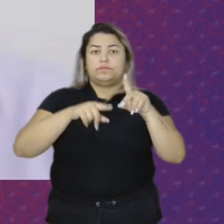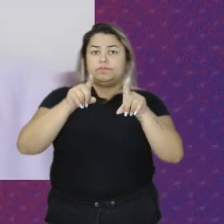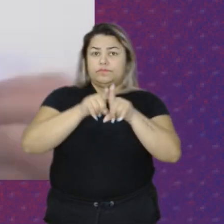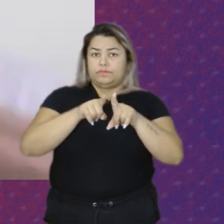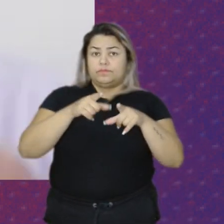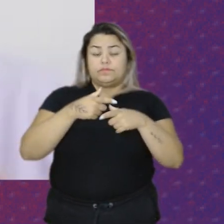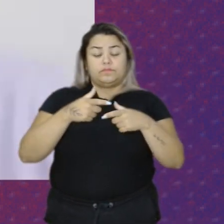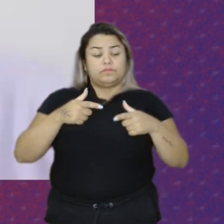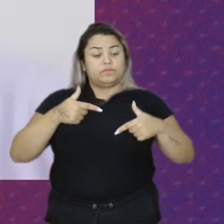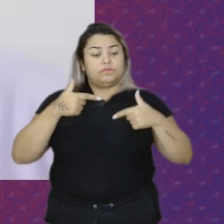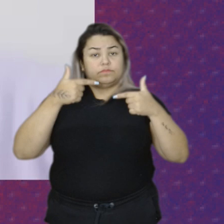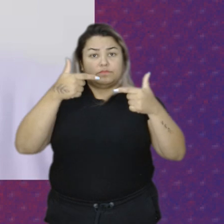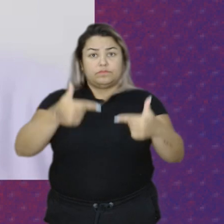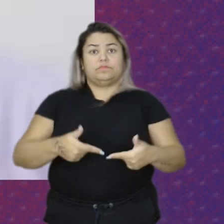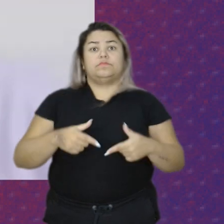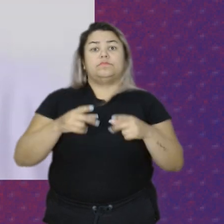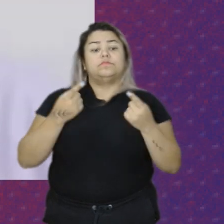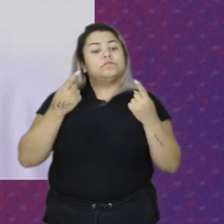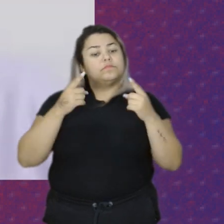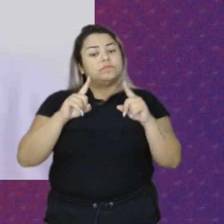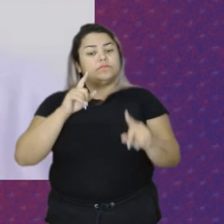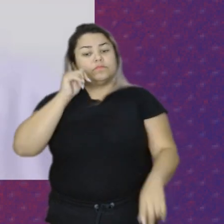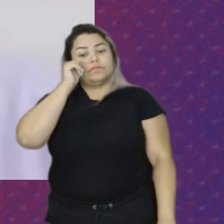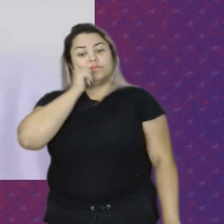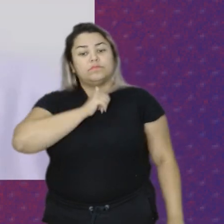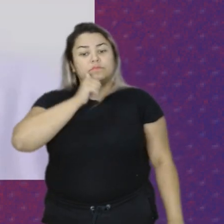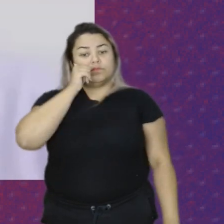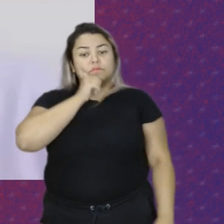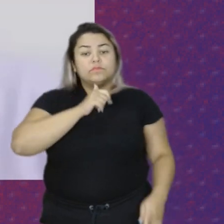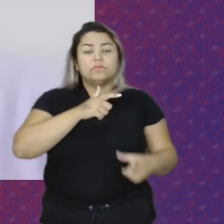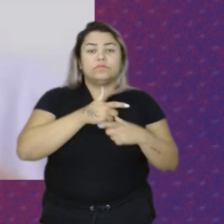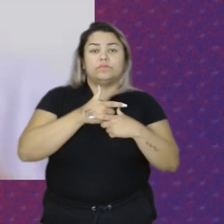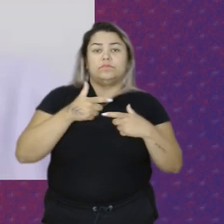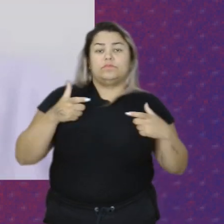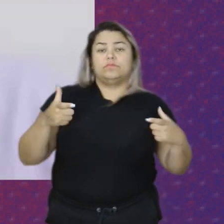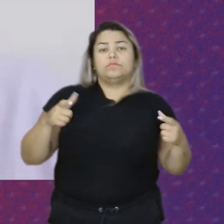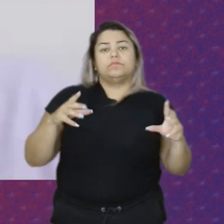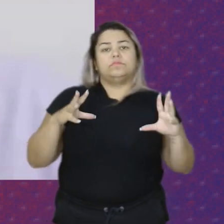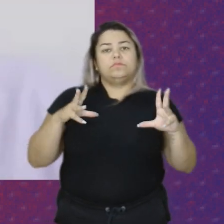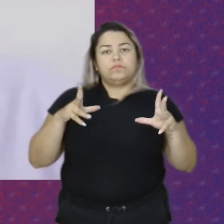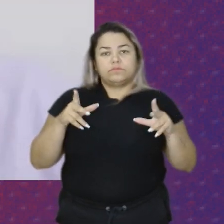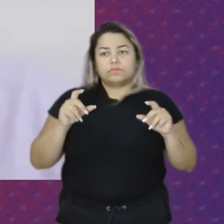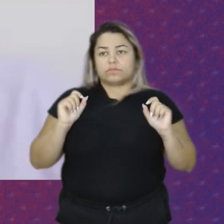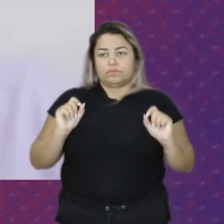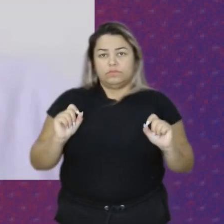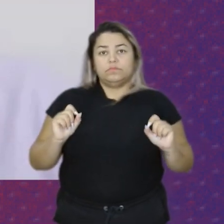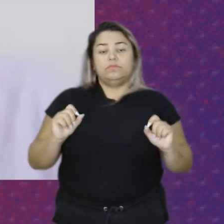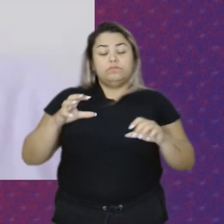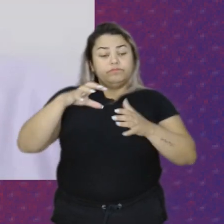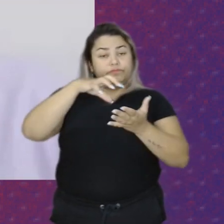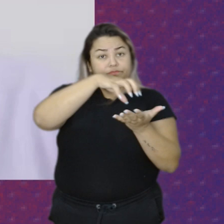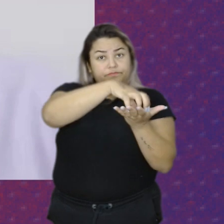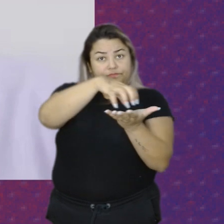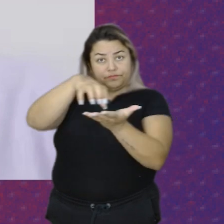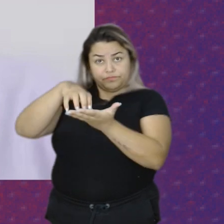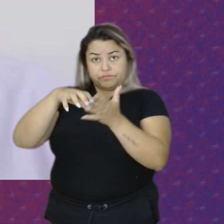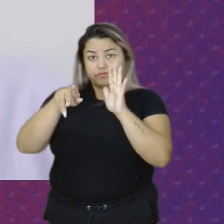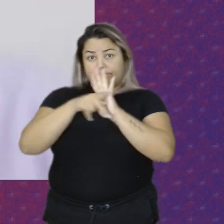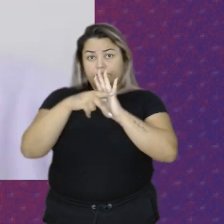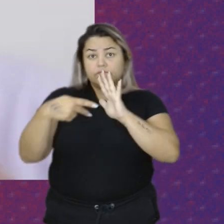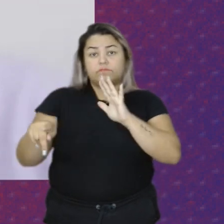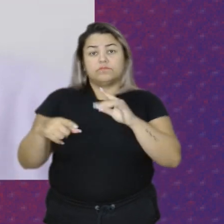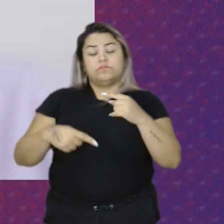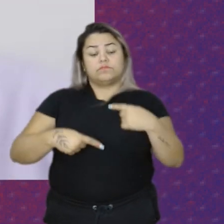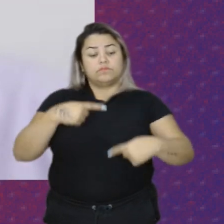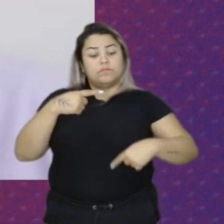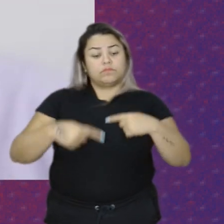dimensão do enfrentamento da violência contra as mulheres, a dimensão do corpo como território e pertencimento político, que